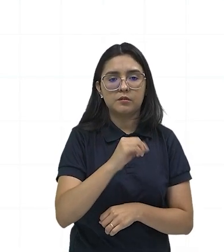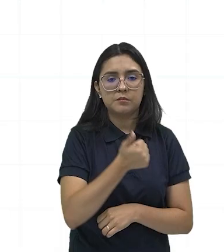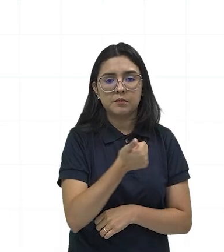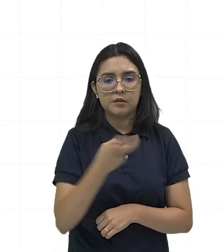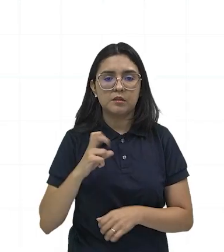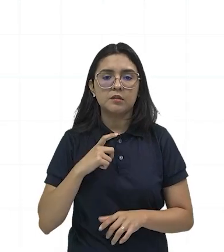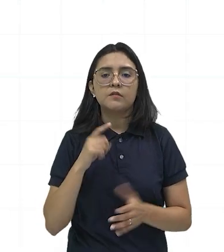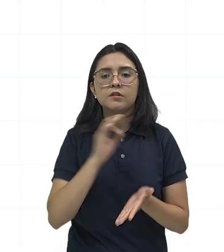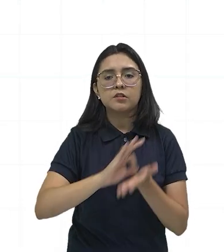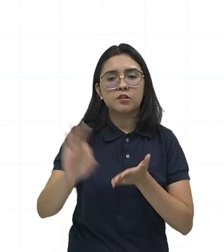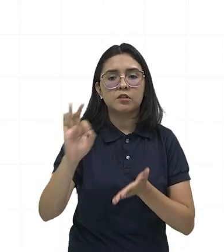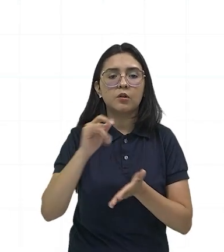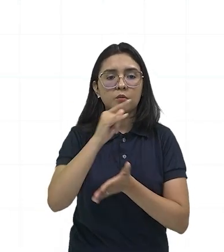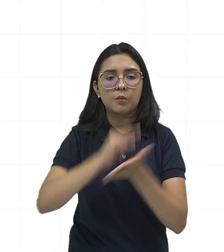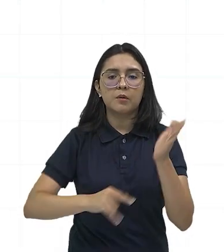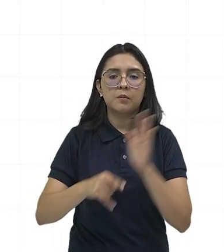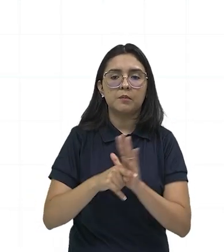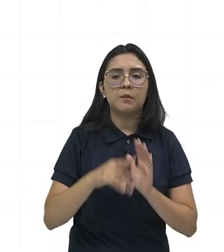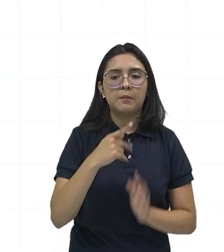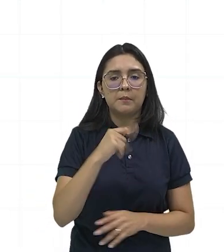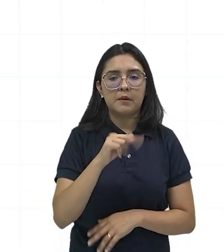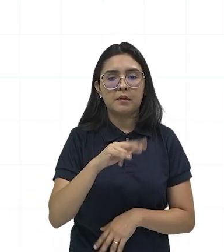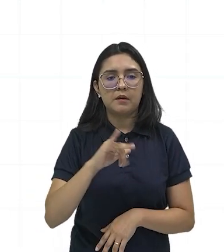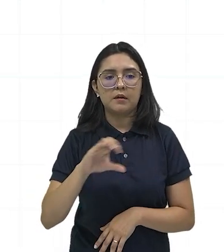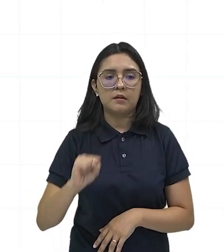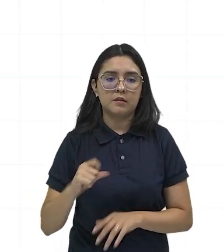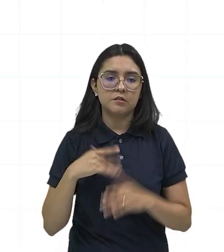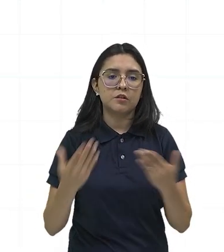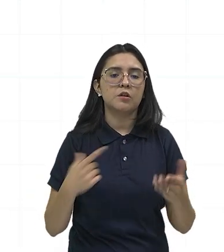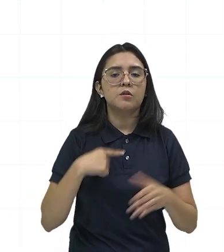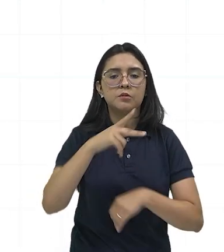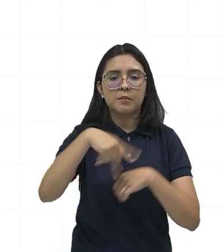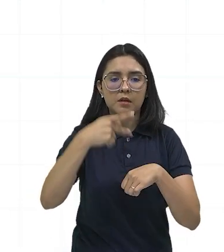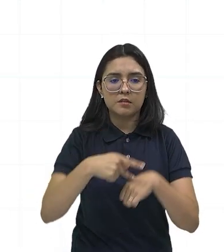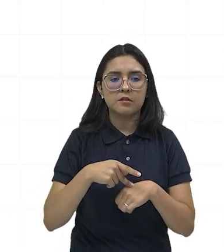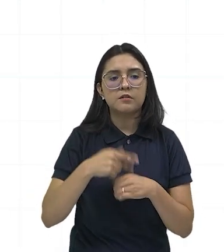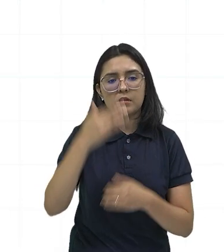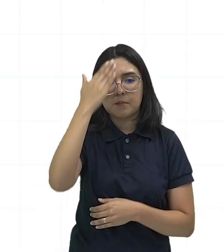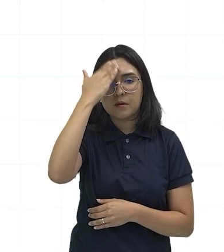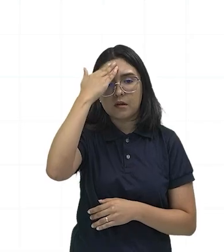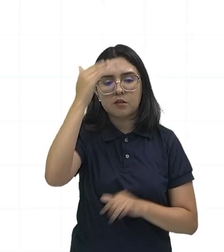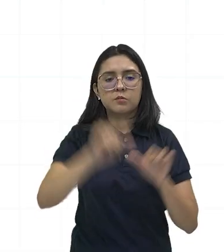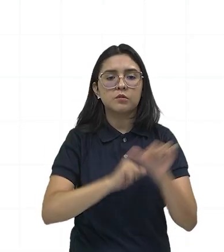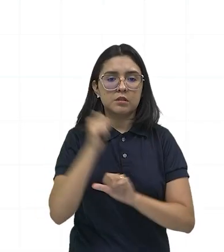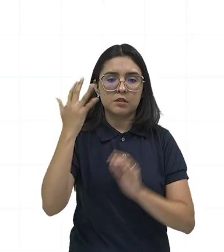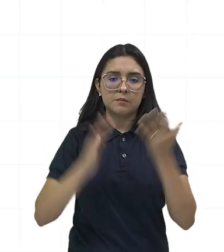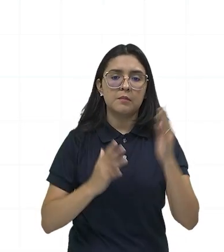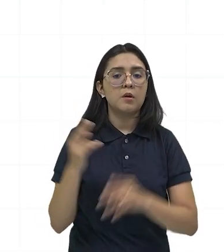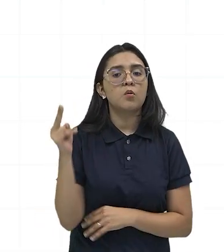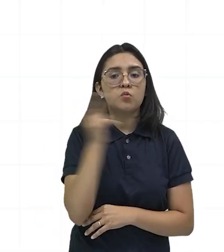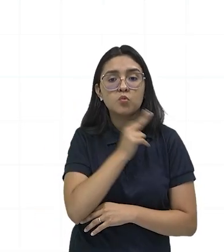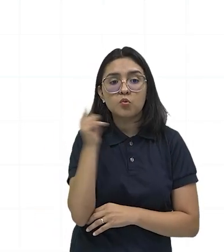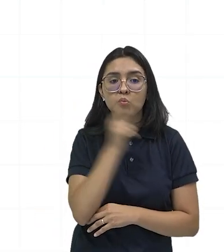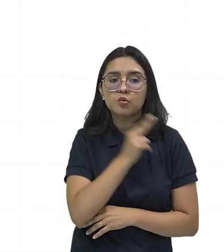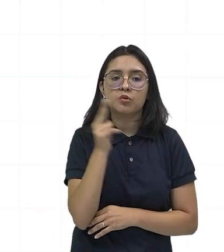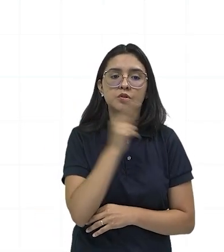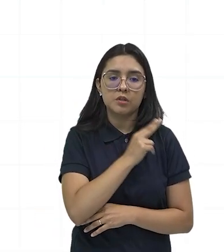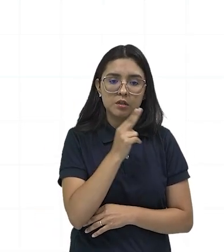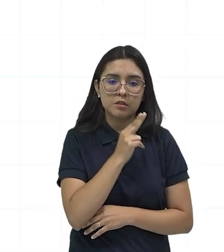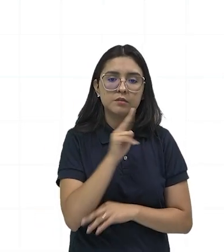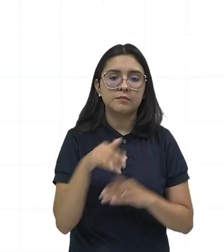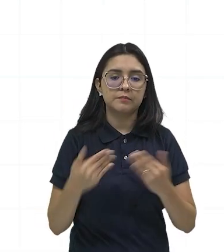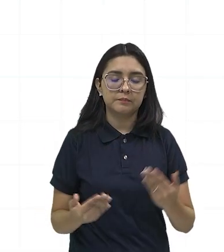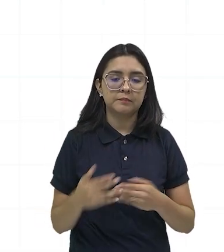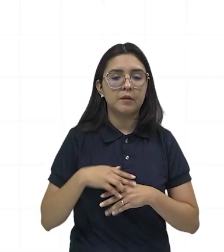Paris, um documento no qual os países reconheciam as mudanças climáticas como uma ameaça urgente e irreversível